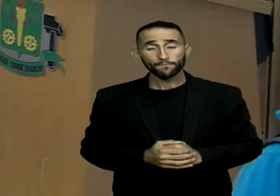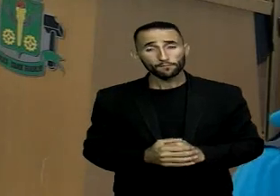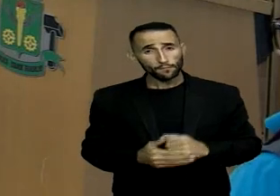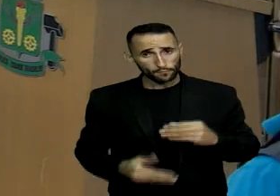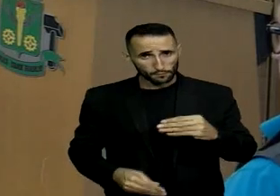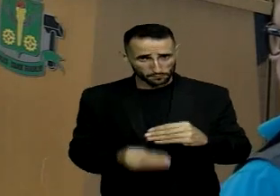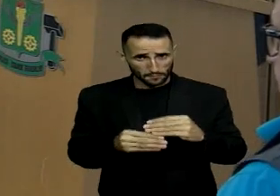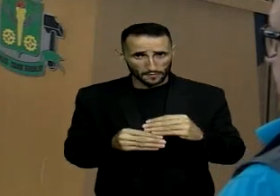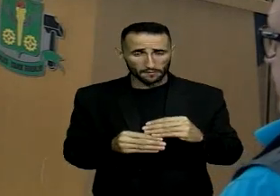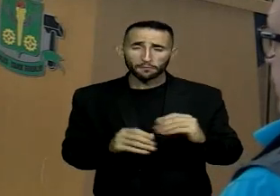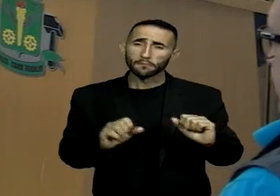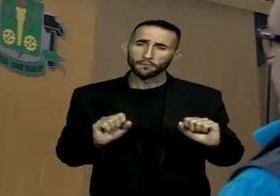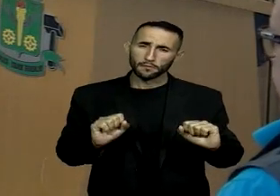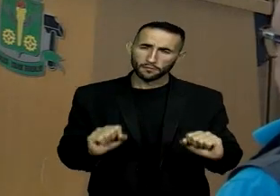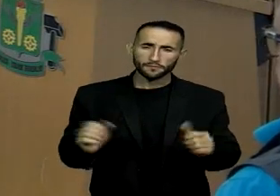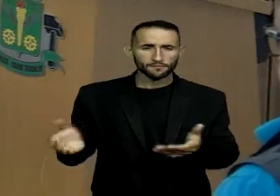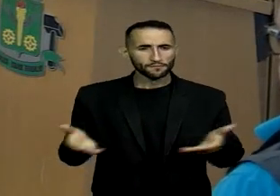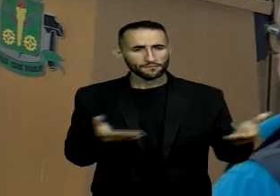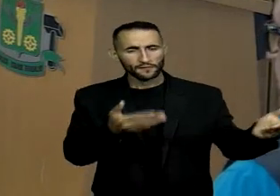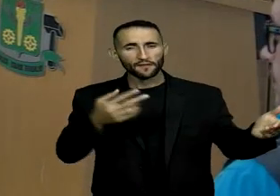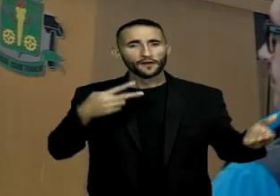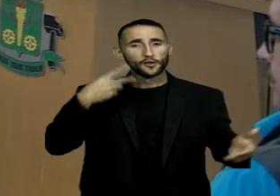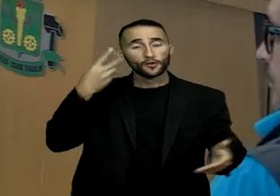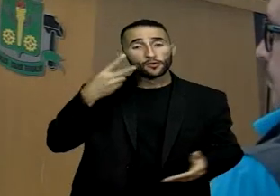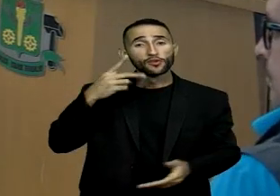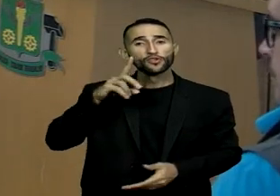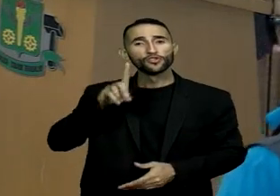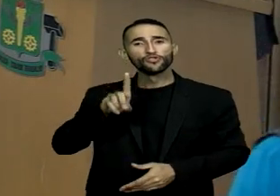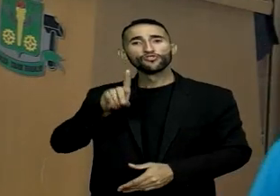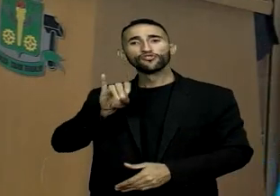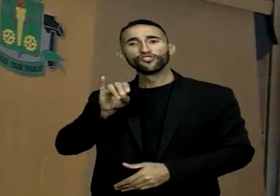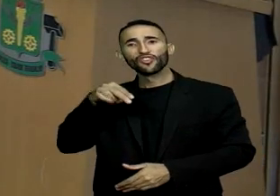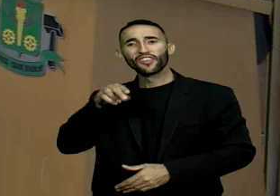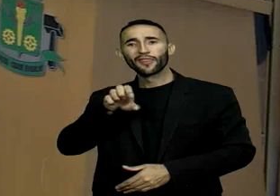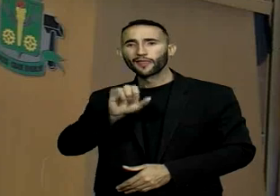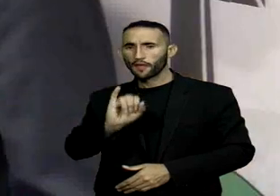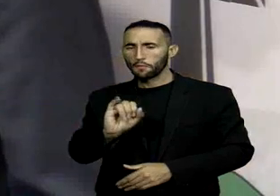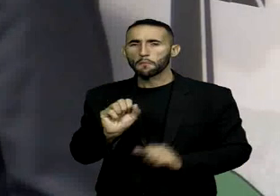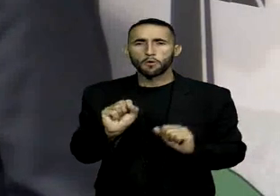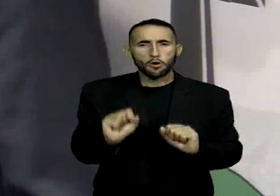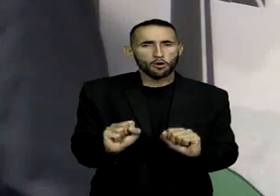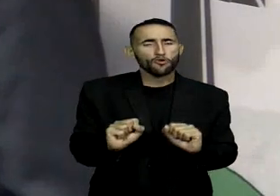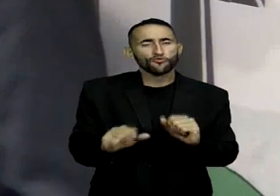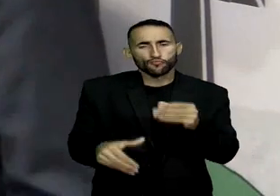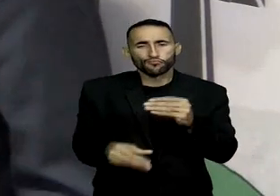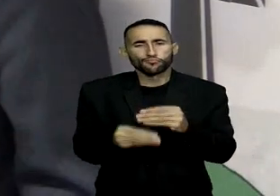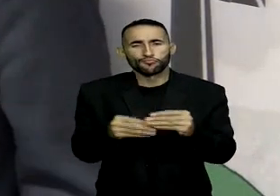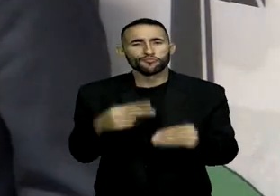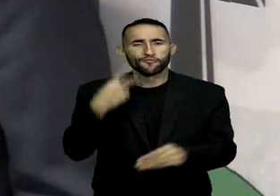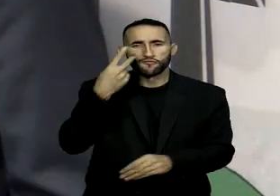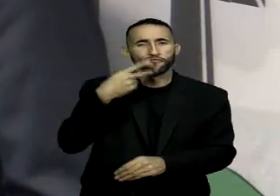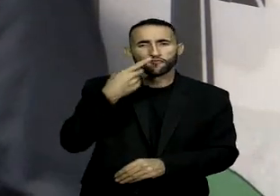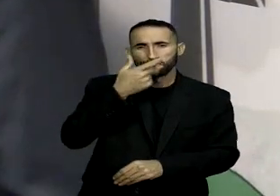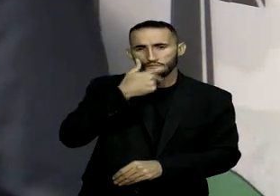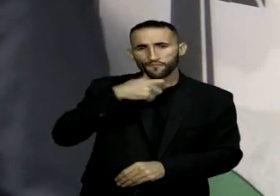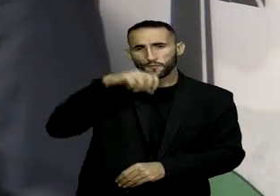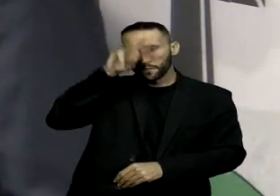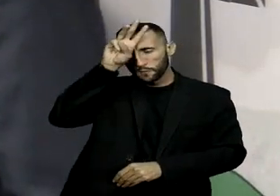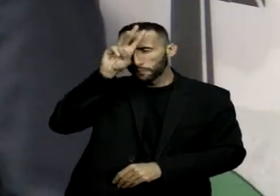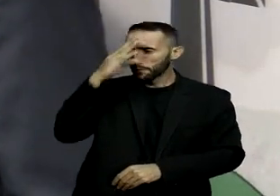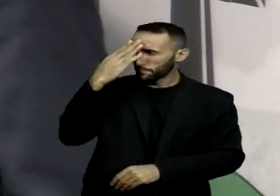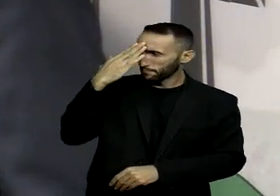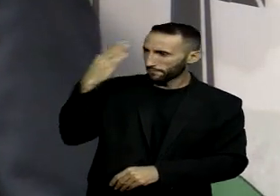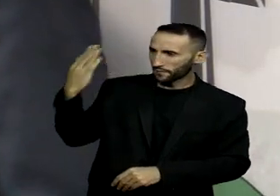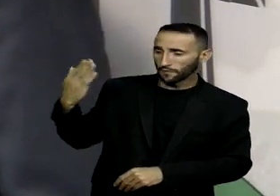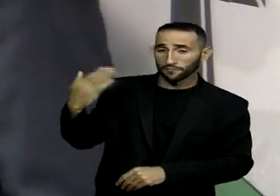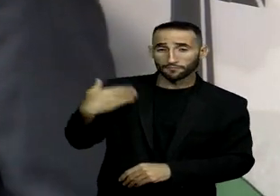Uma parte, nobre vereador, Dinei Simão. Uma parte, meu amigo Julião, nobre vereador. Muito obrigado. Quero saudar a